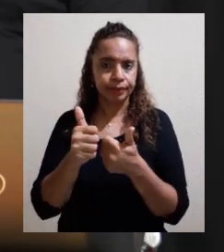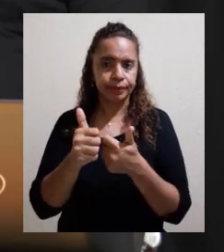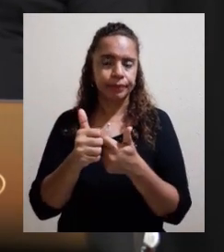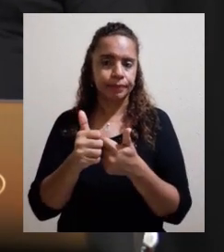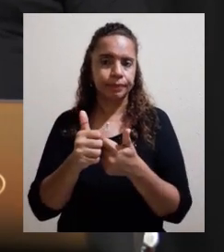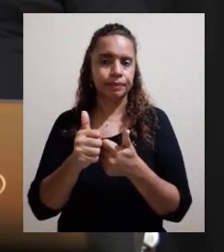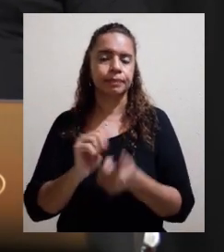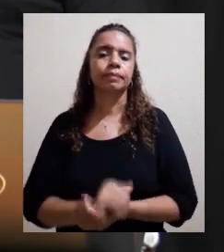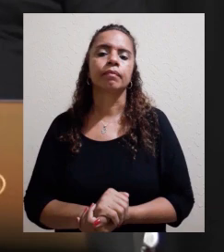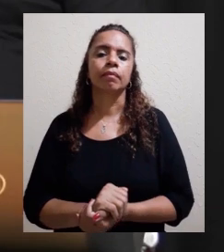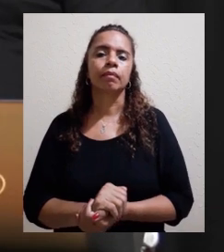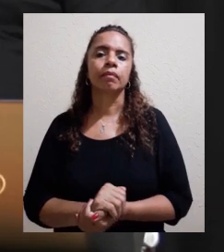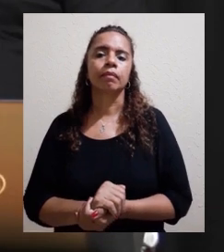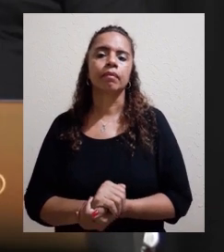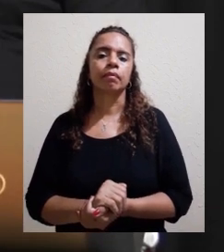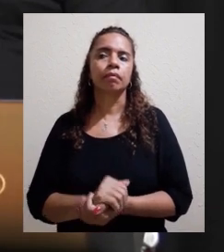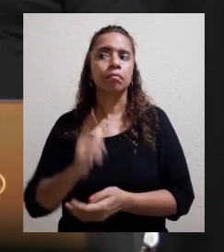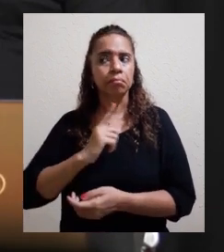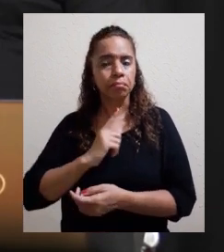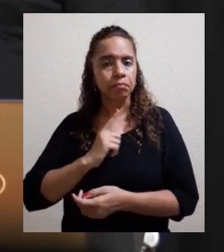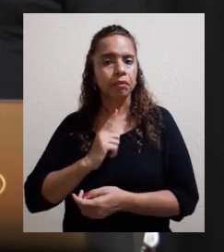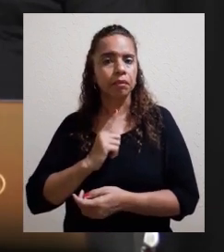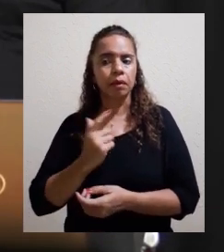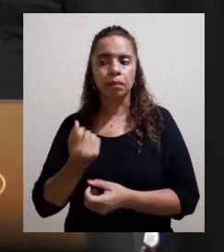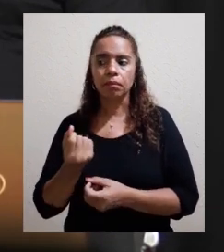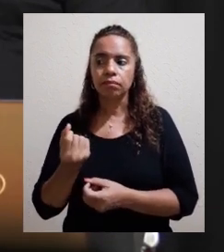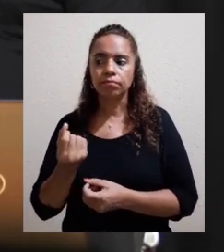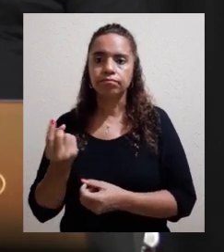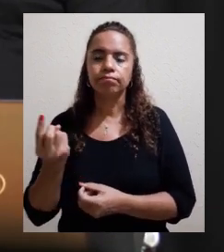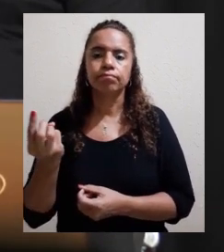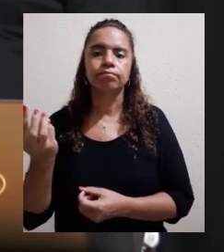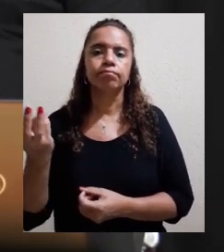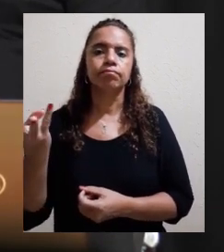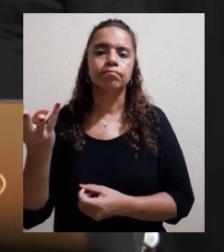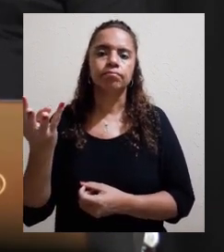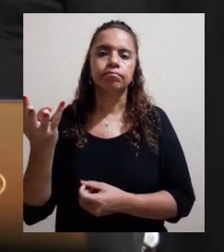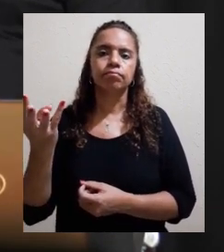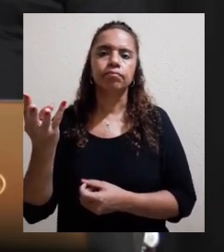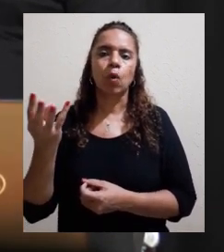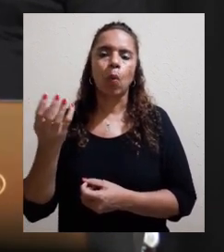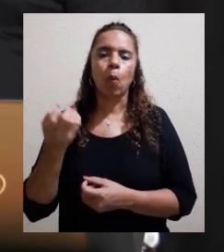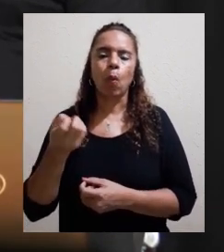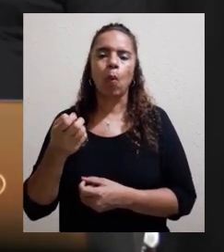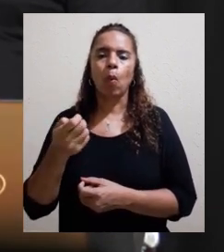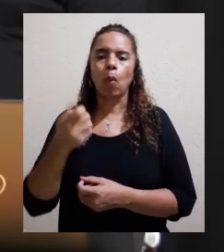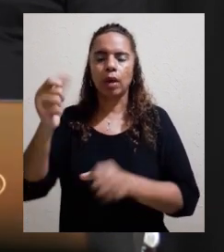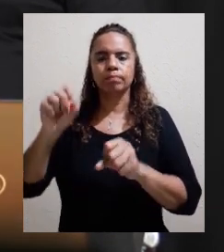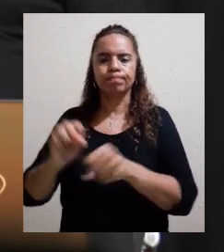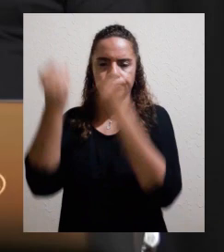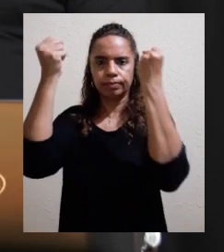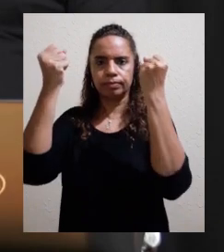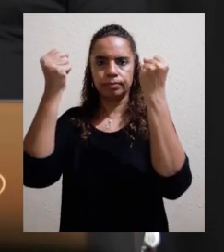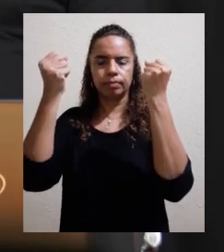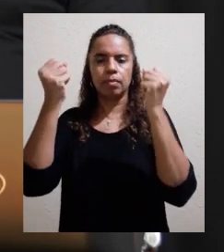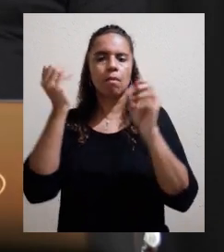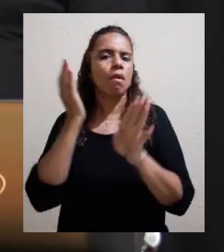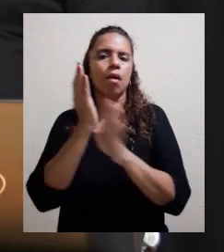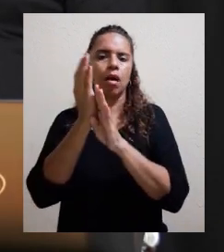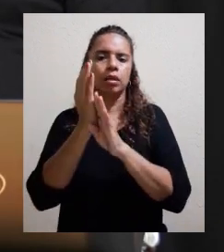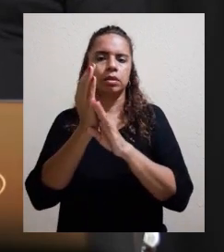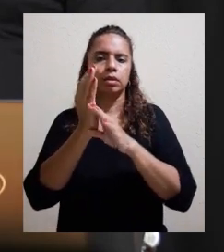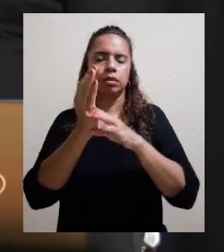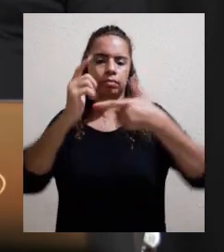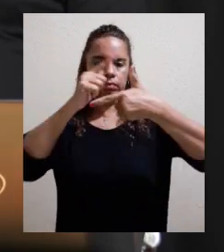funcionou, né? Lá funcionou bem. Eles chegaram perto do caos, né? Do caos, e aí